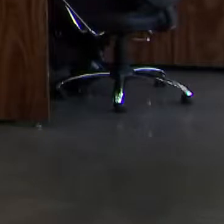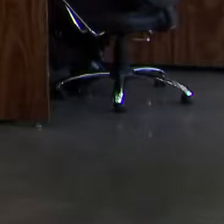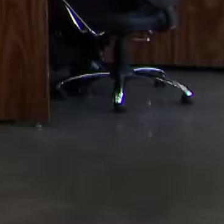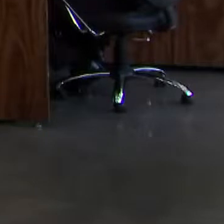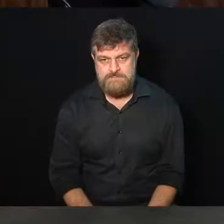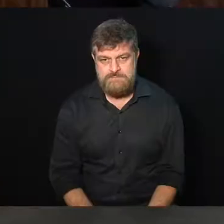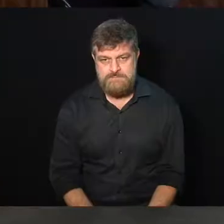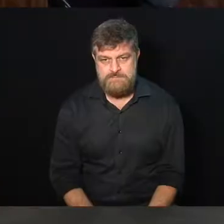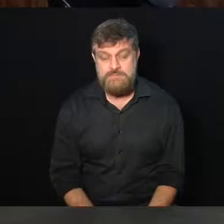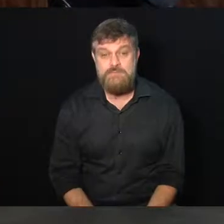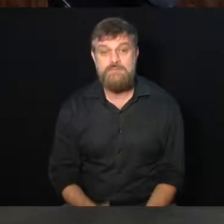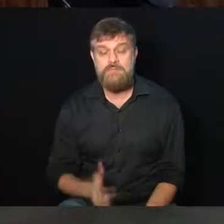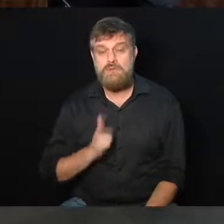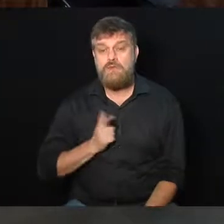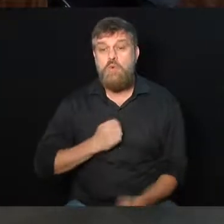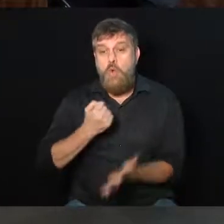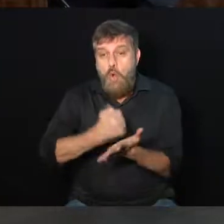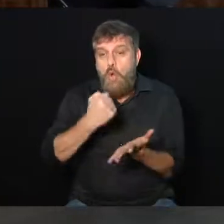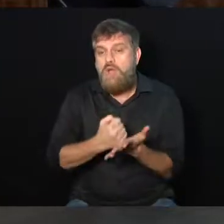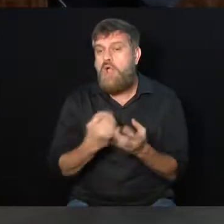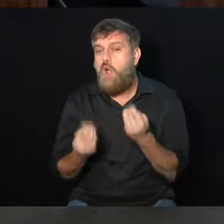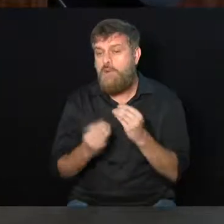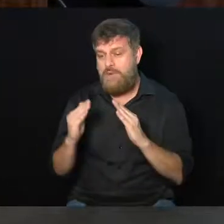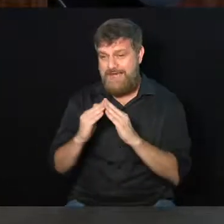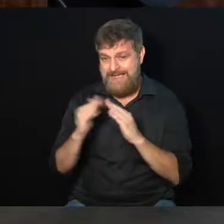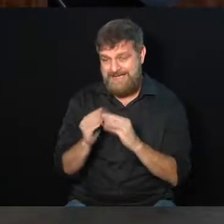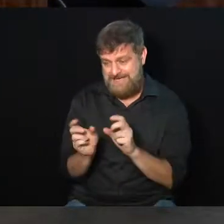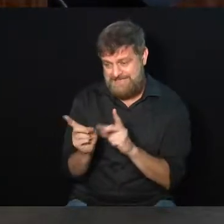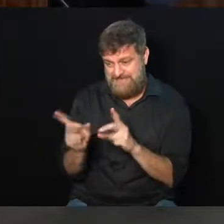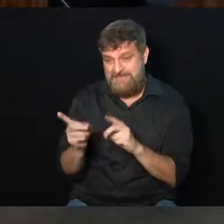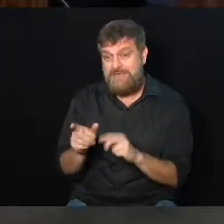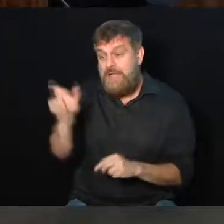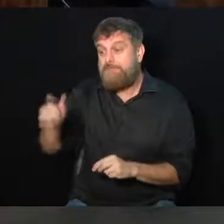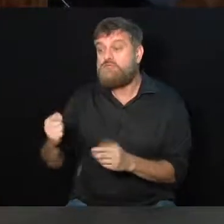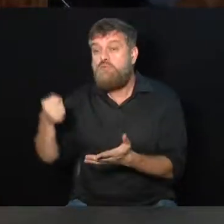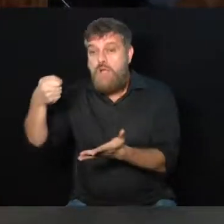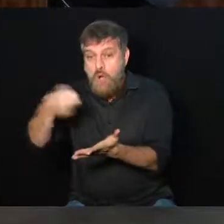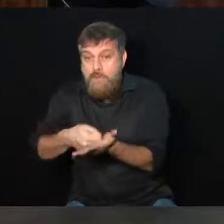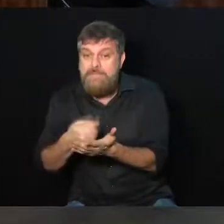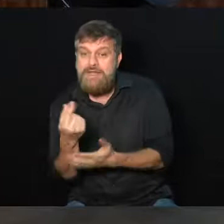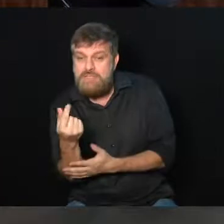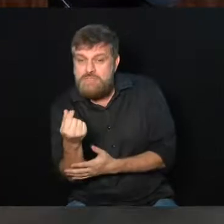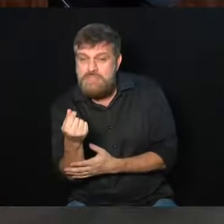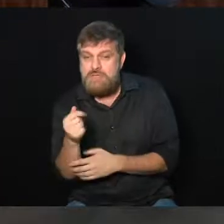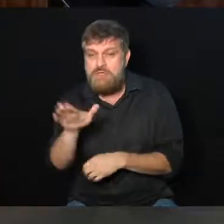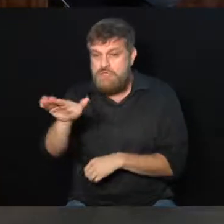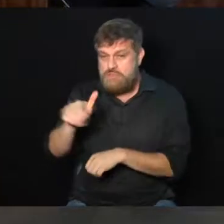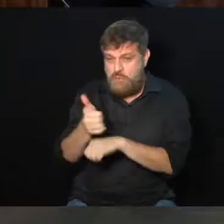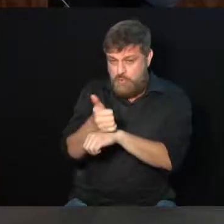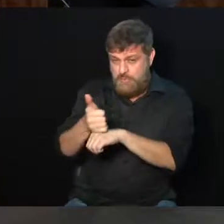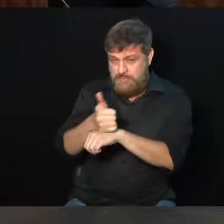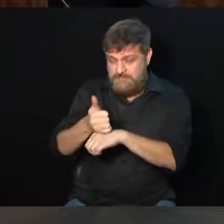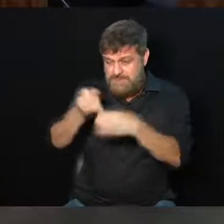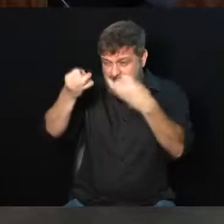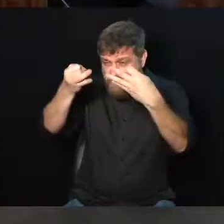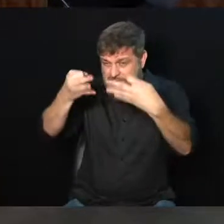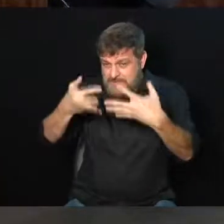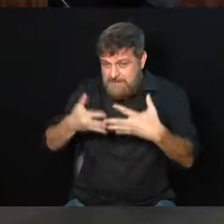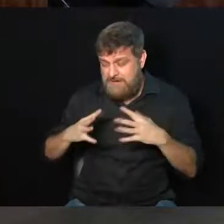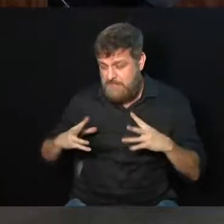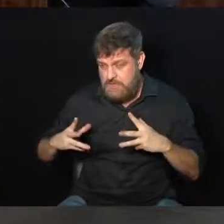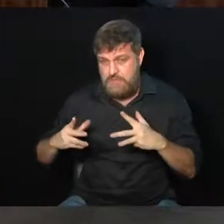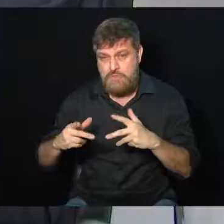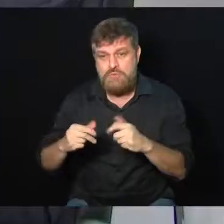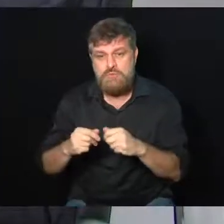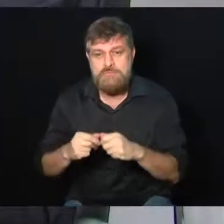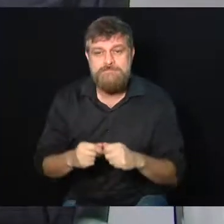determinado bem mediante pagamento em dinheiro. A gente vai conversar com o especialista que vai esclarecer tudinho